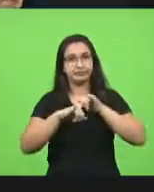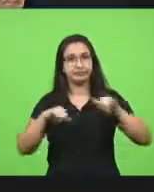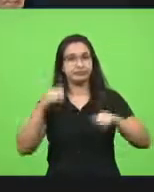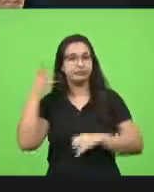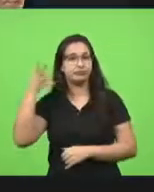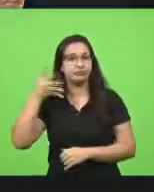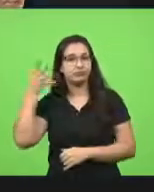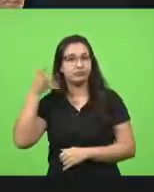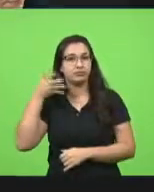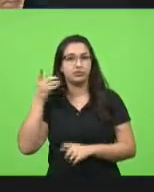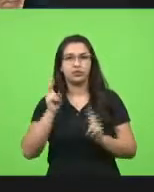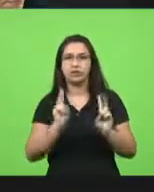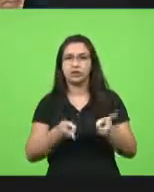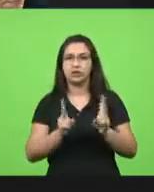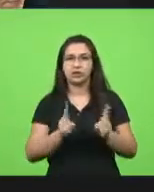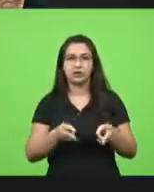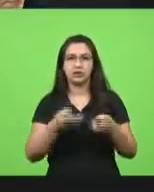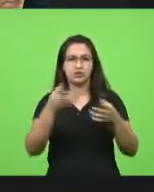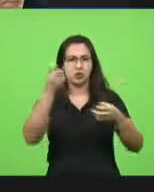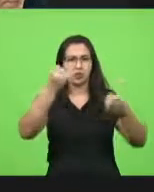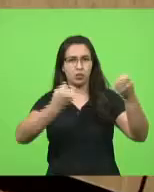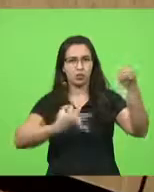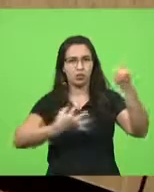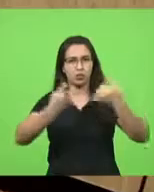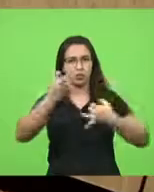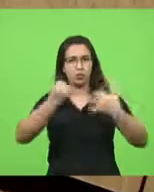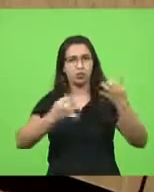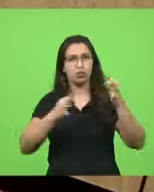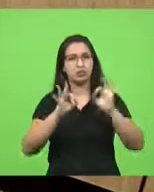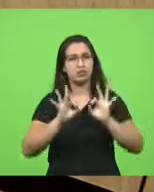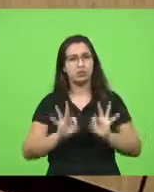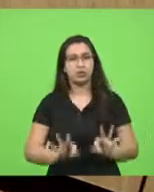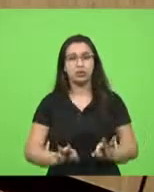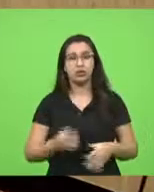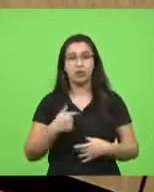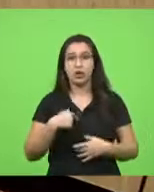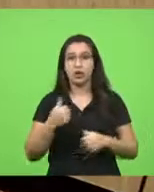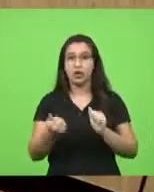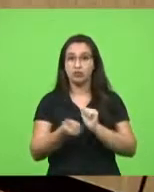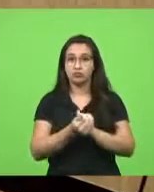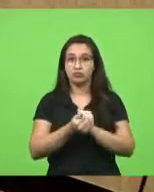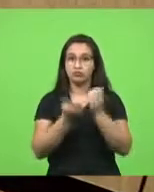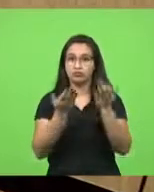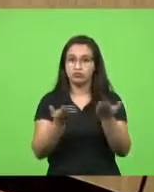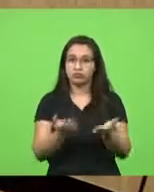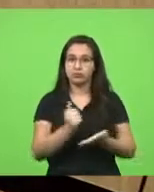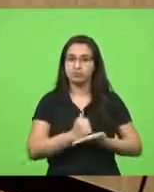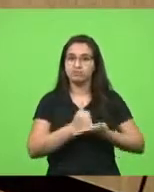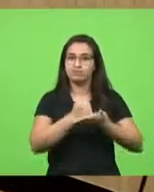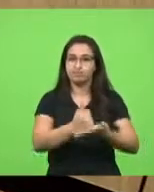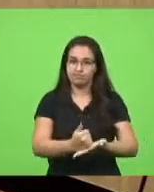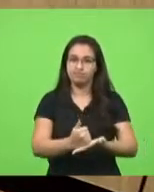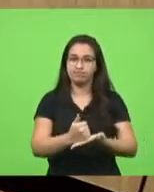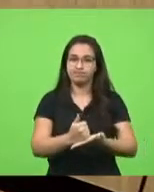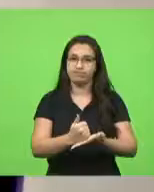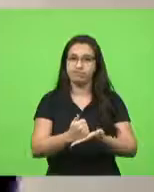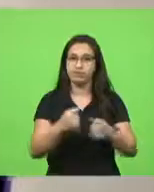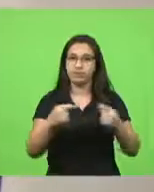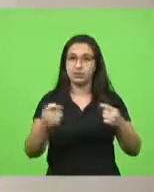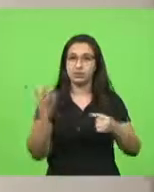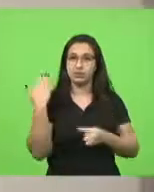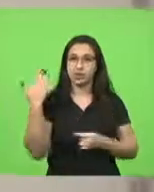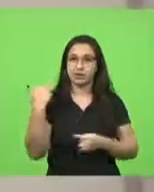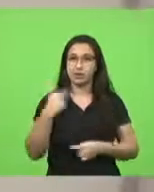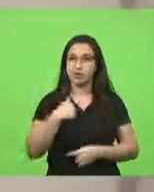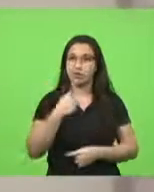muito sensato, todas as vezes que usa a palavra, e eu quero me colocar ao lado de Vossa Excelência. Na semana passada, eu levantei esse tema também